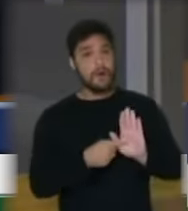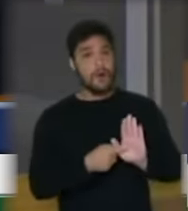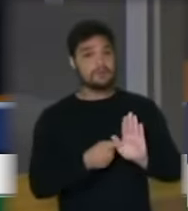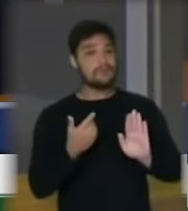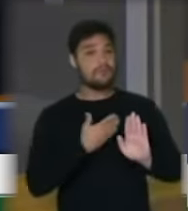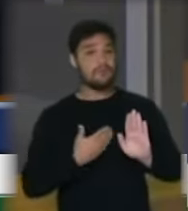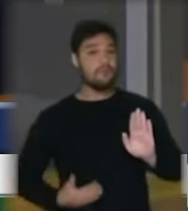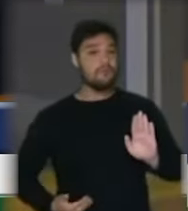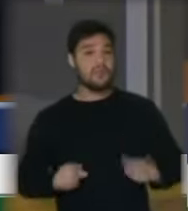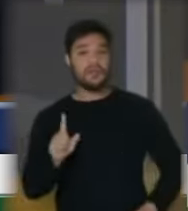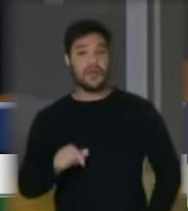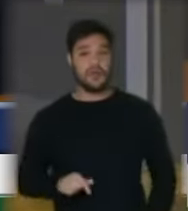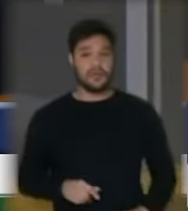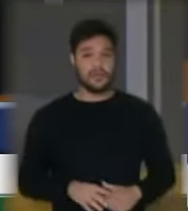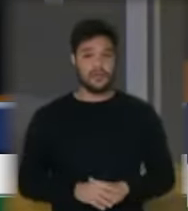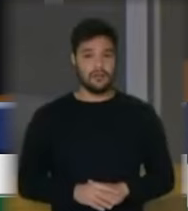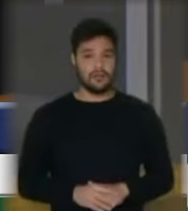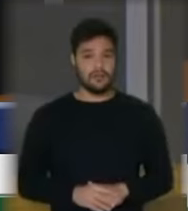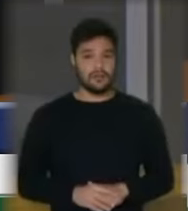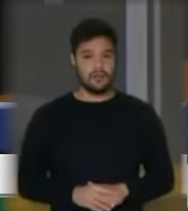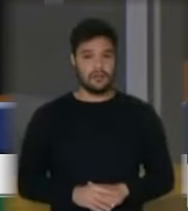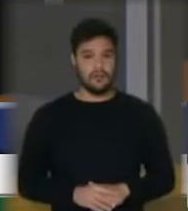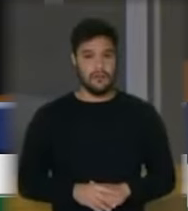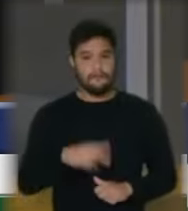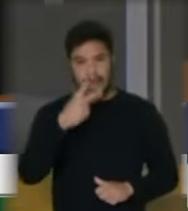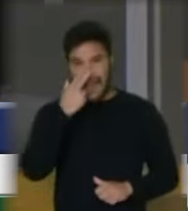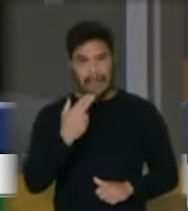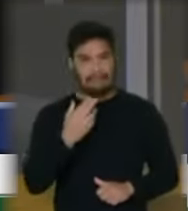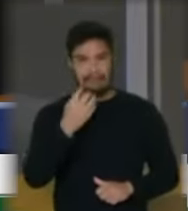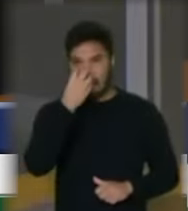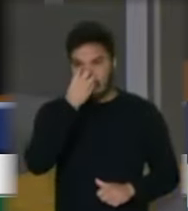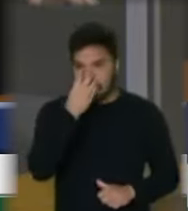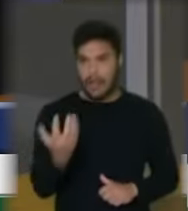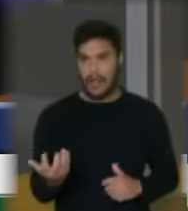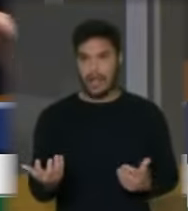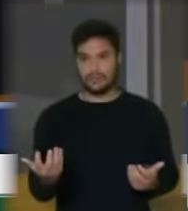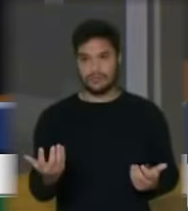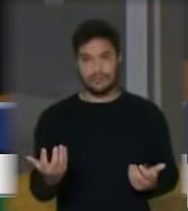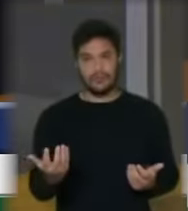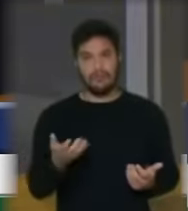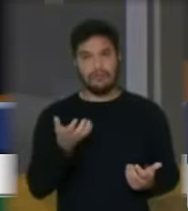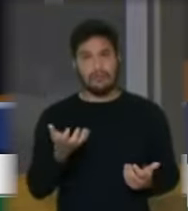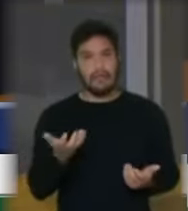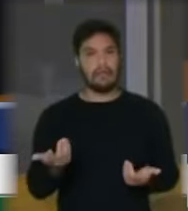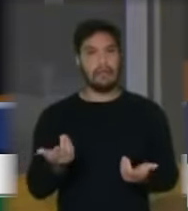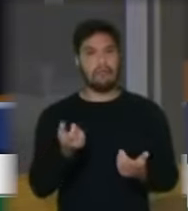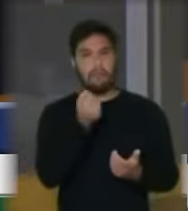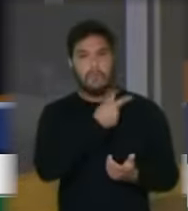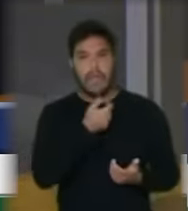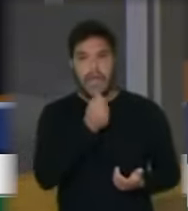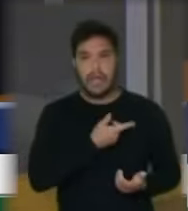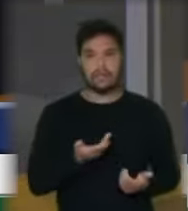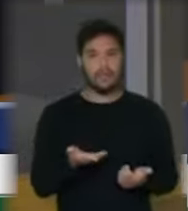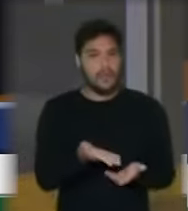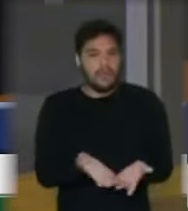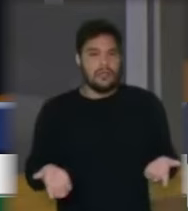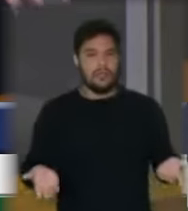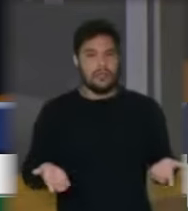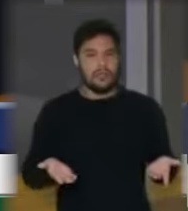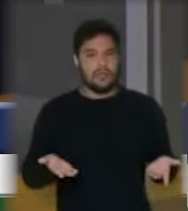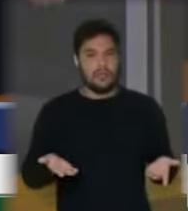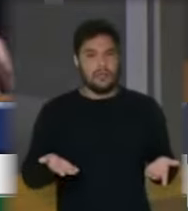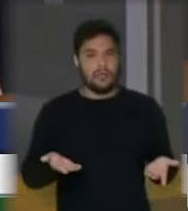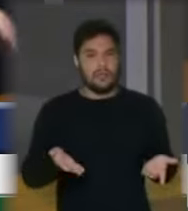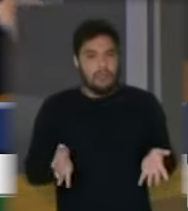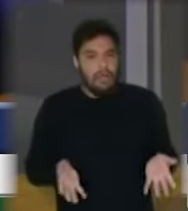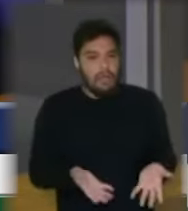um verdadeiro circo, é um palhaço querendo fazer palhaçada para a sua claque